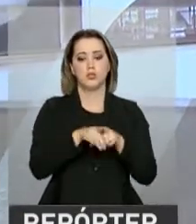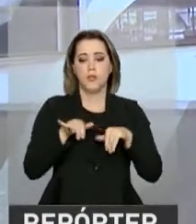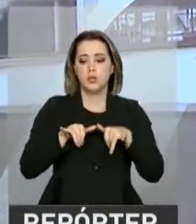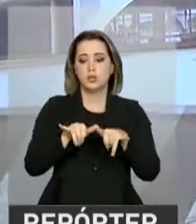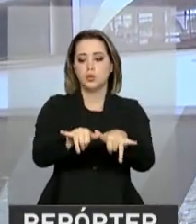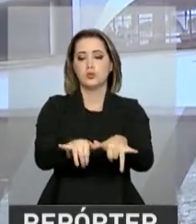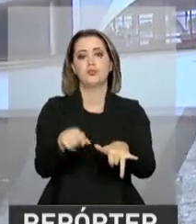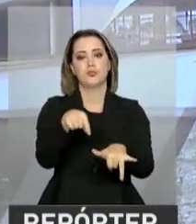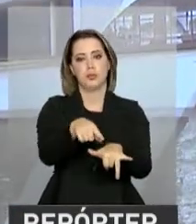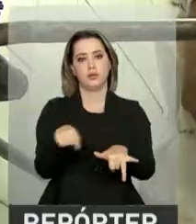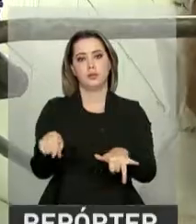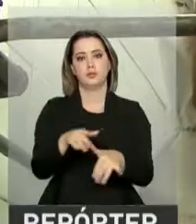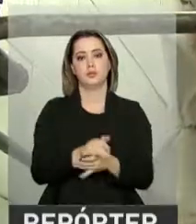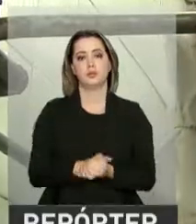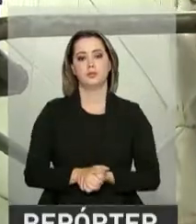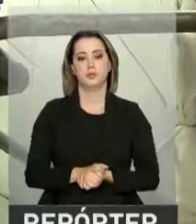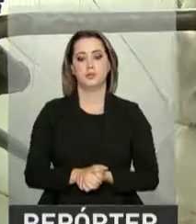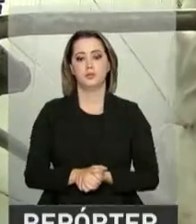Senacom.